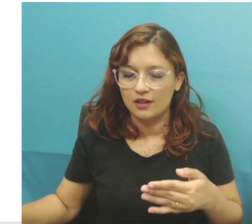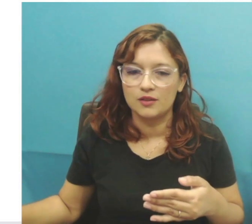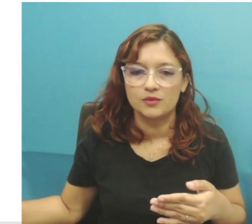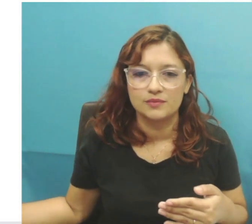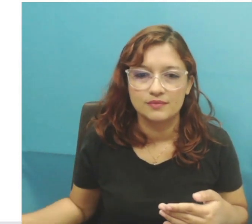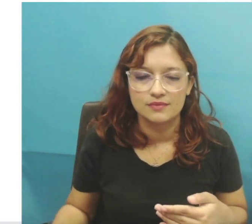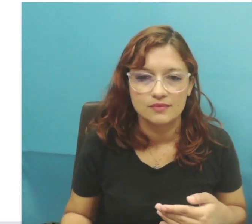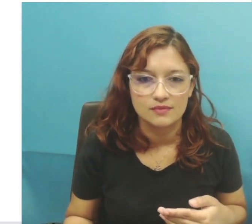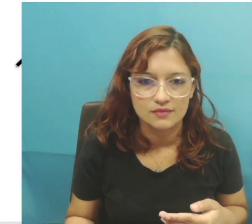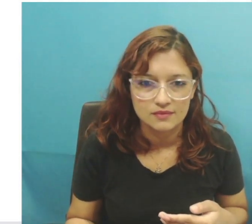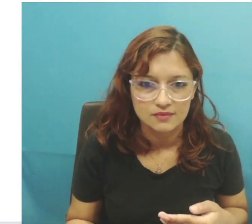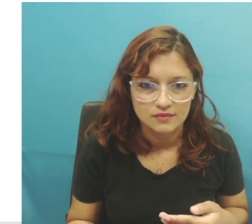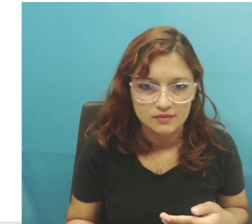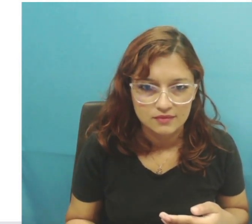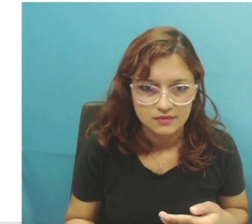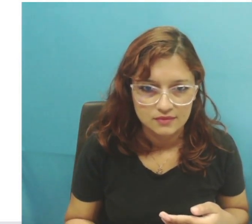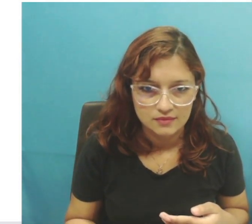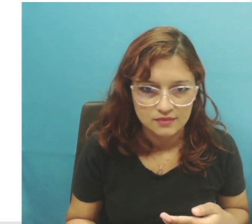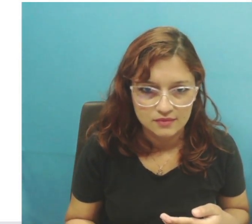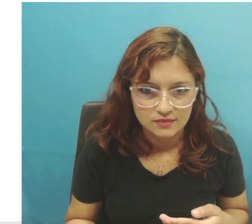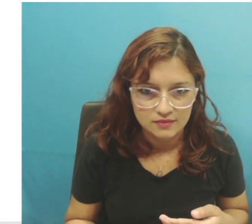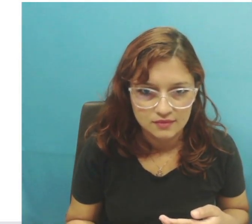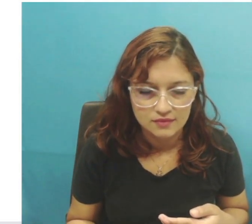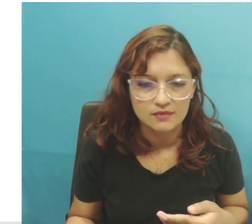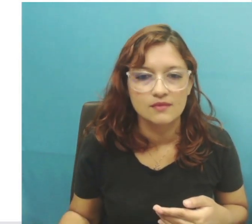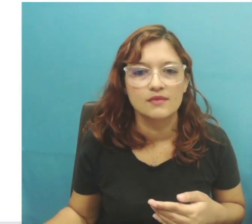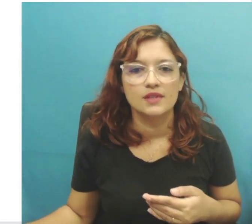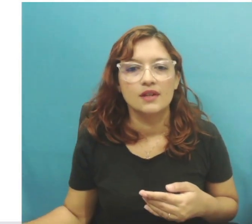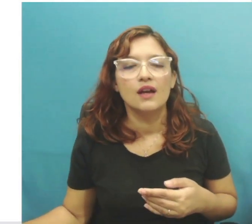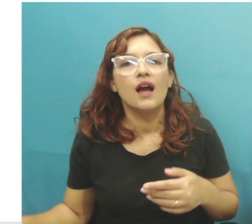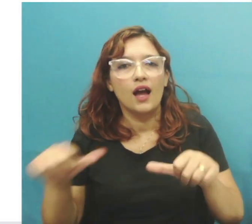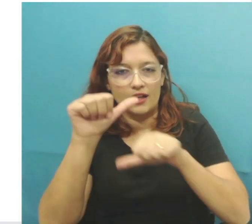eu coloquei no final da frase.